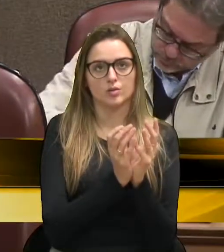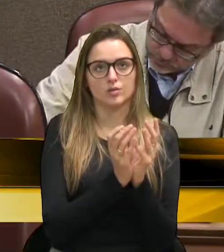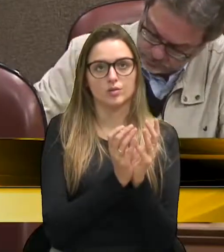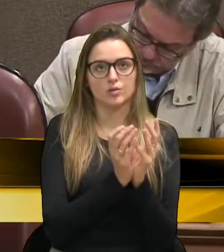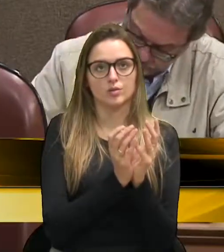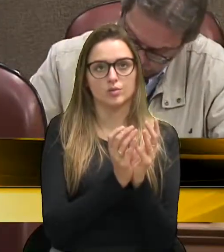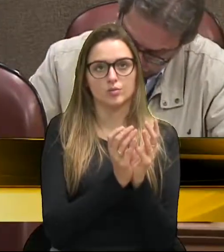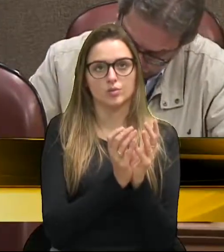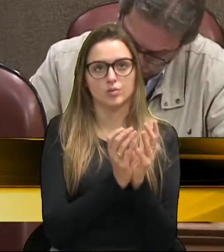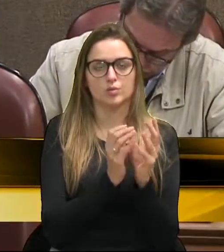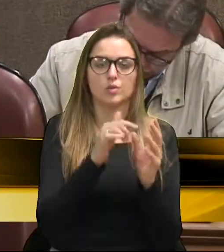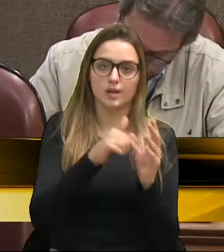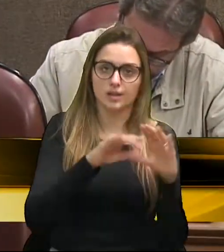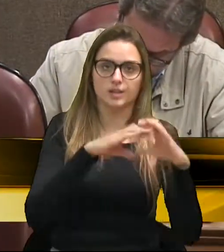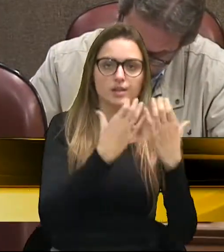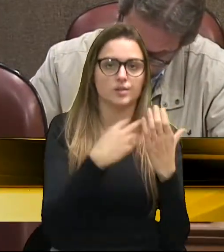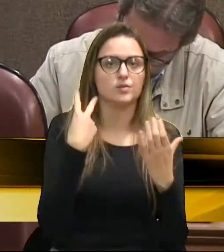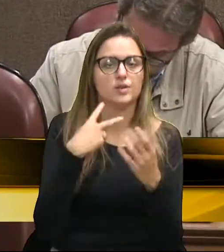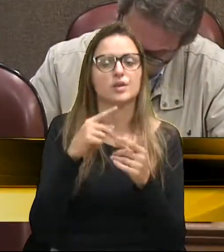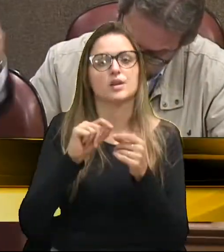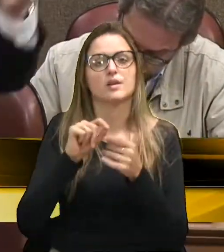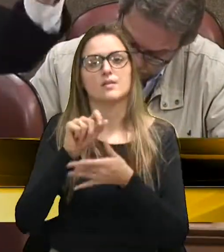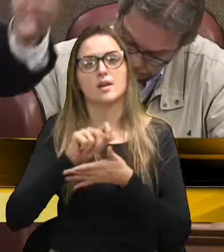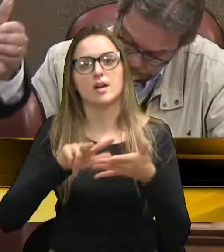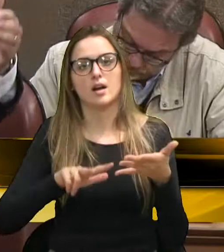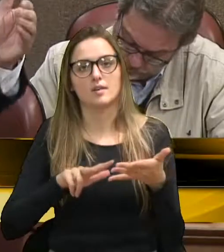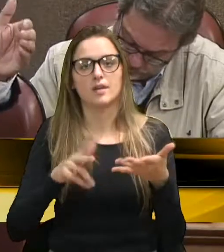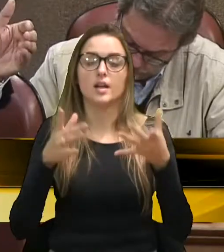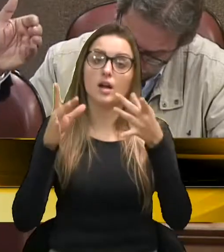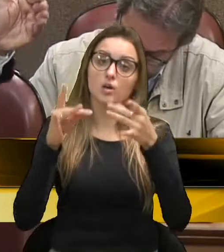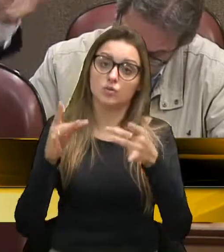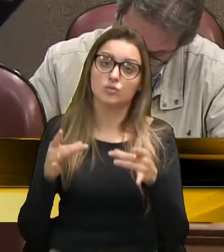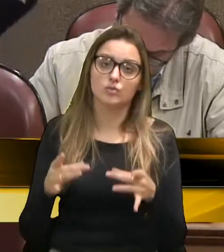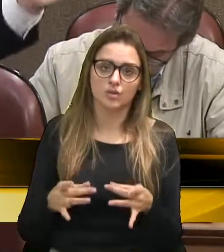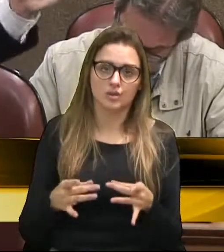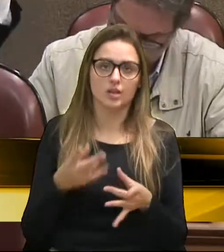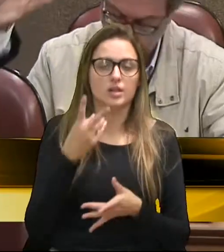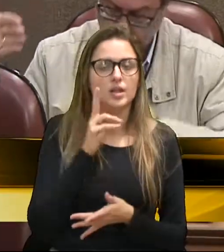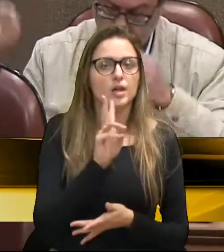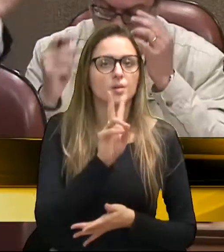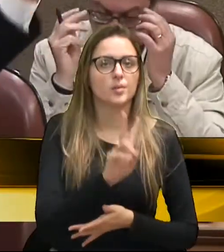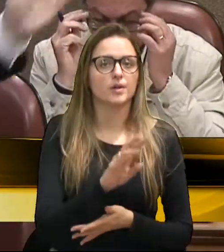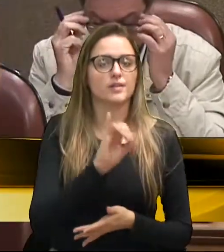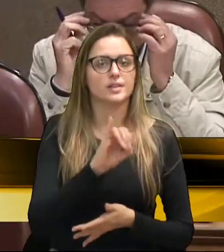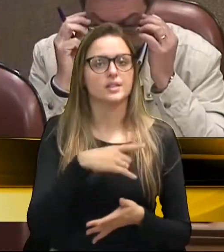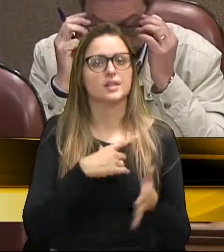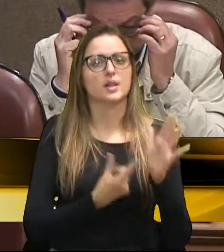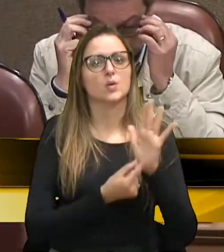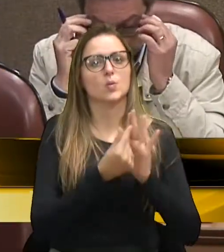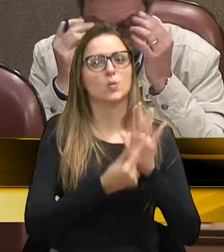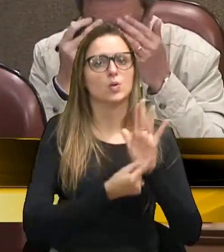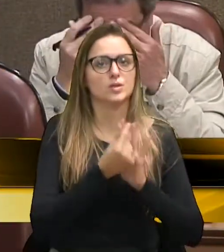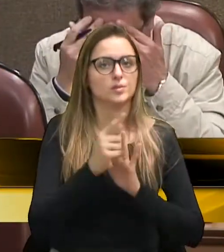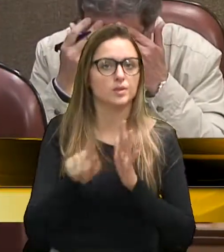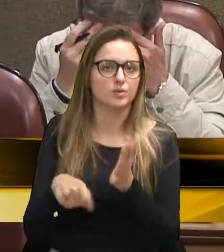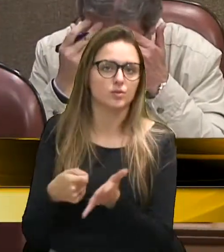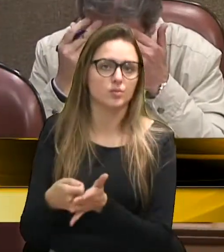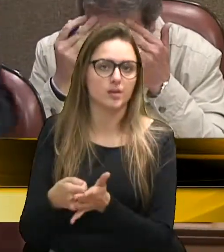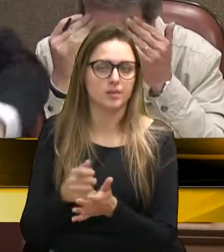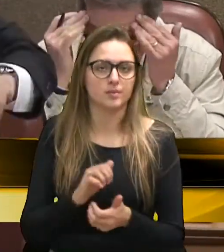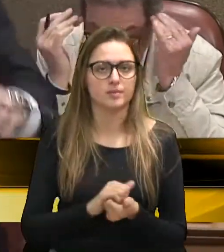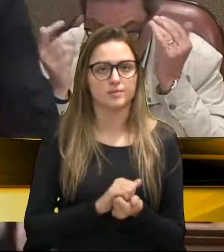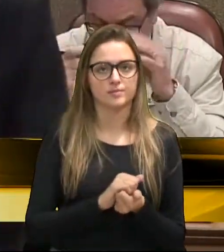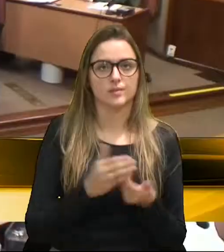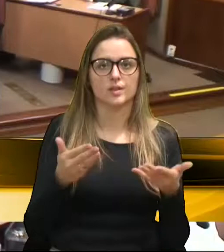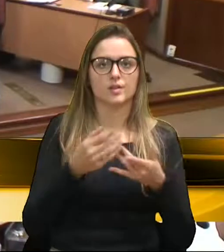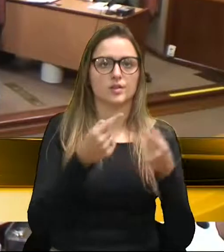desse colegiado, irá analisar os pormenores para ver se realmente o orçamento reflete a LDO. Muito obrigado, presidente.